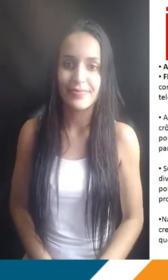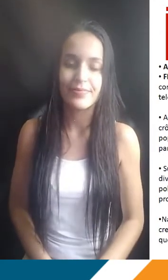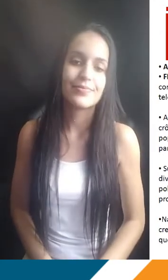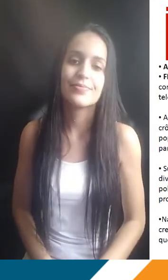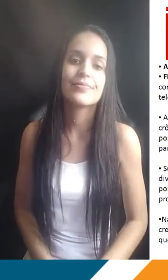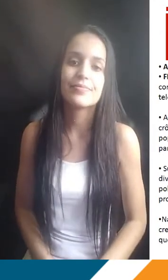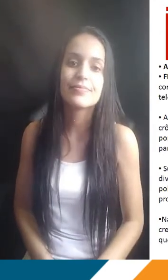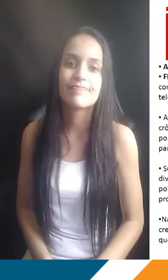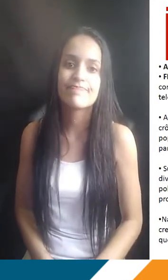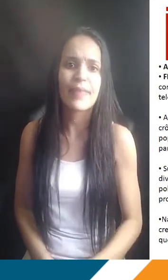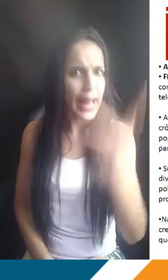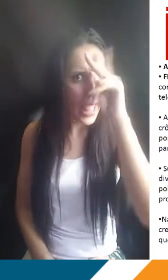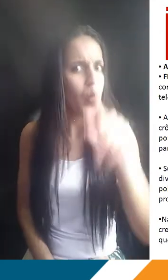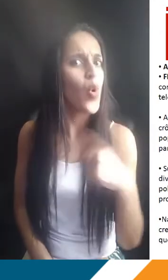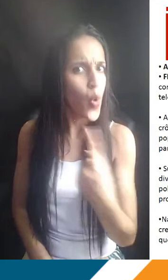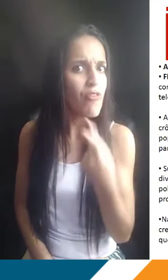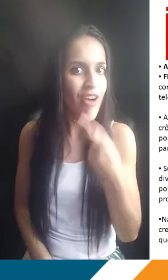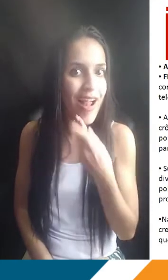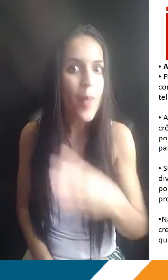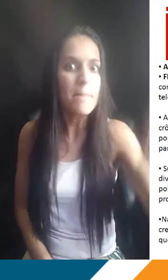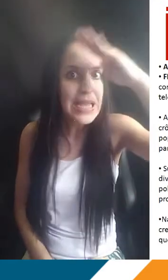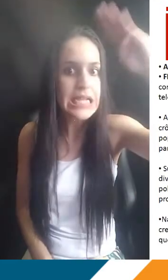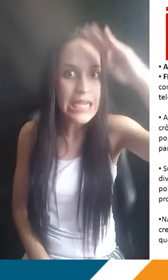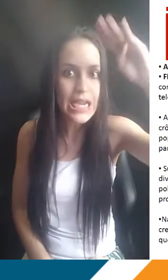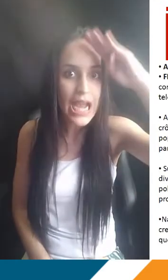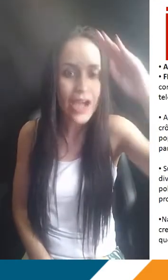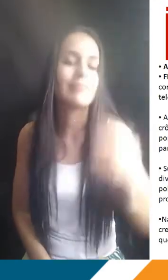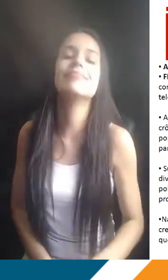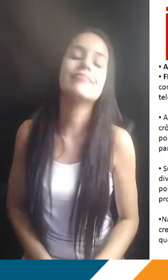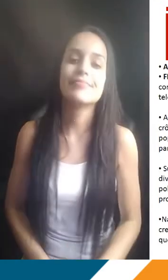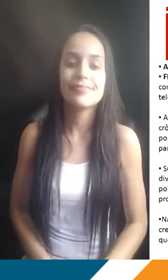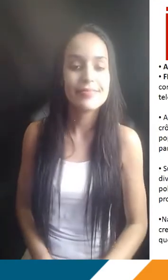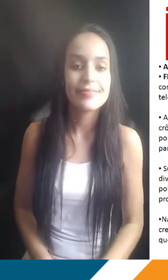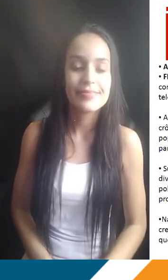literatura? Porque lembra que a gente está no contexto da ditadura militar, né? Então, as representações